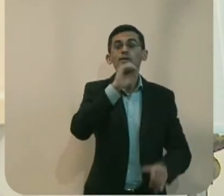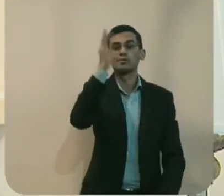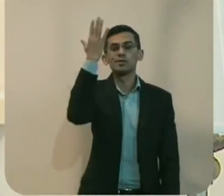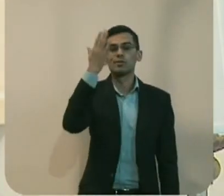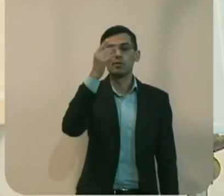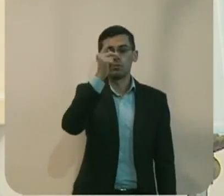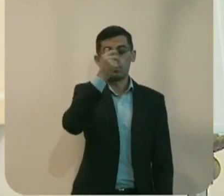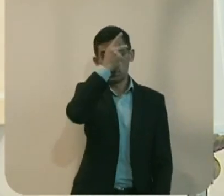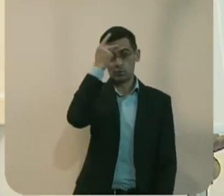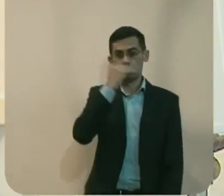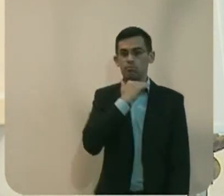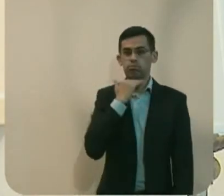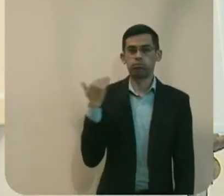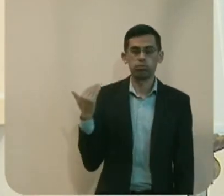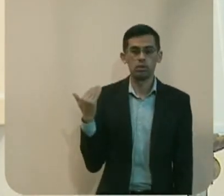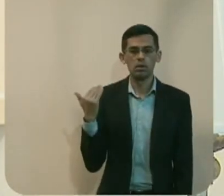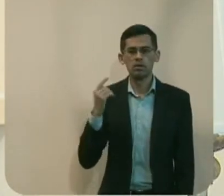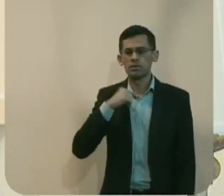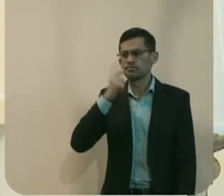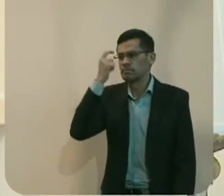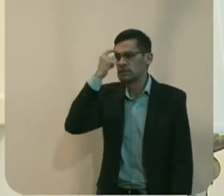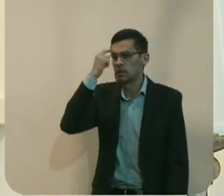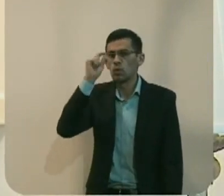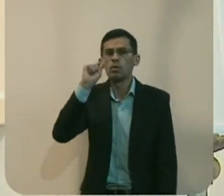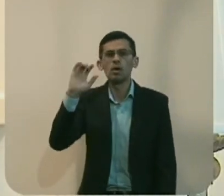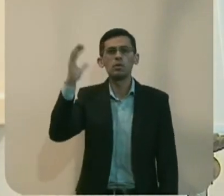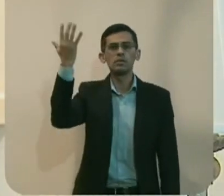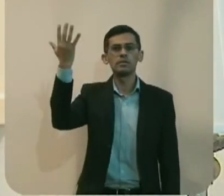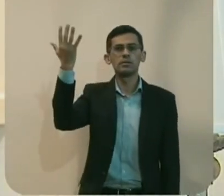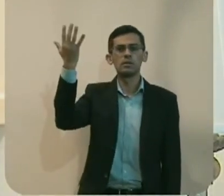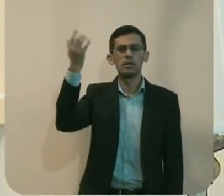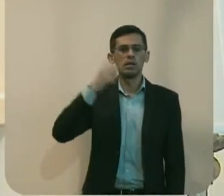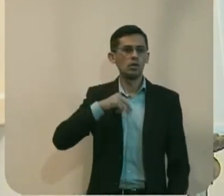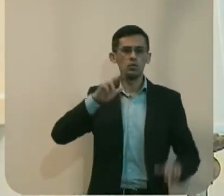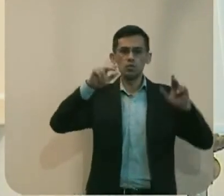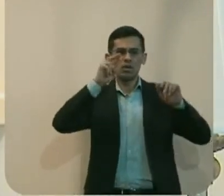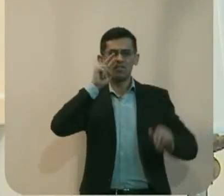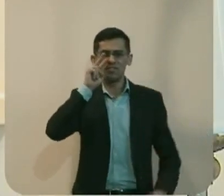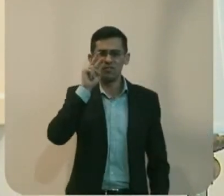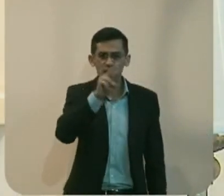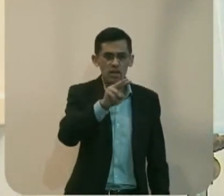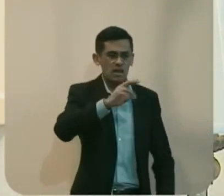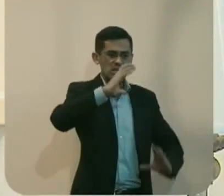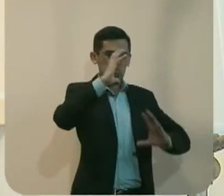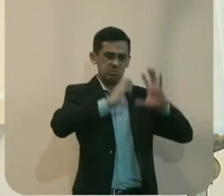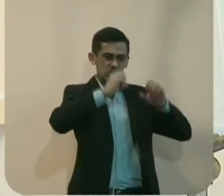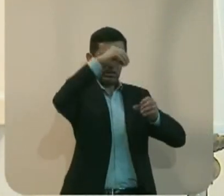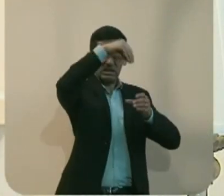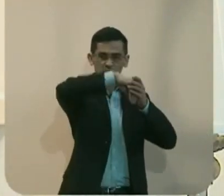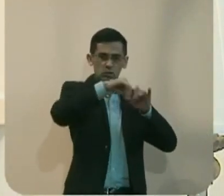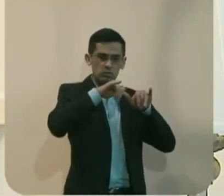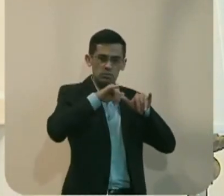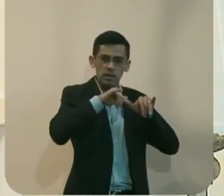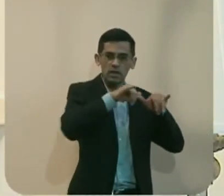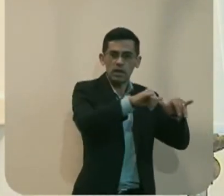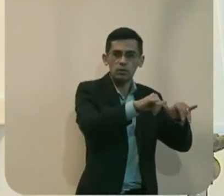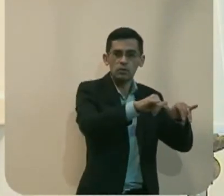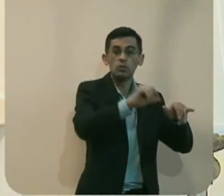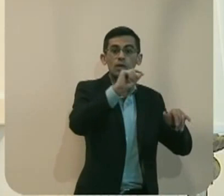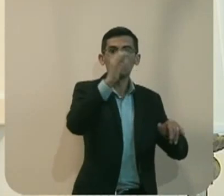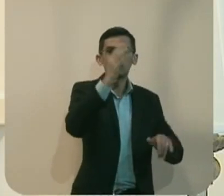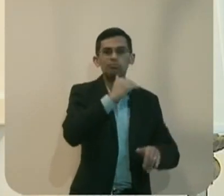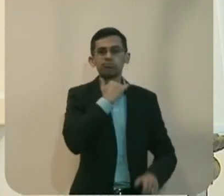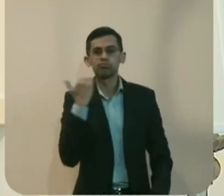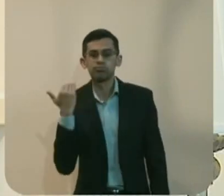em morte. E a gente fica pensando, o que é que está acontecendo? Eu nunca tinha visto uma briga dentro do supermercado que virou